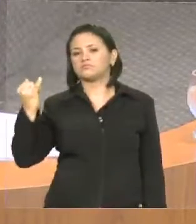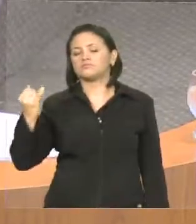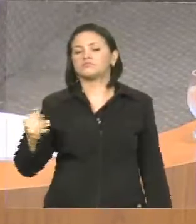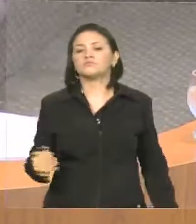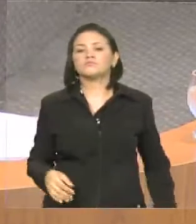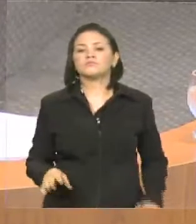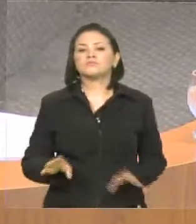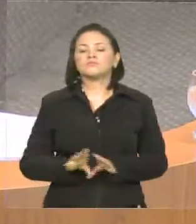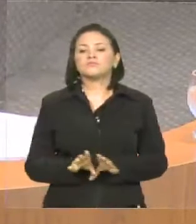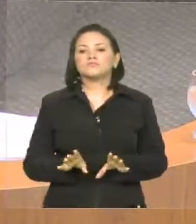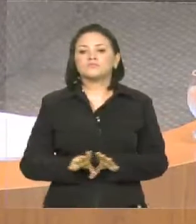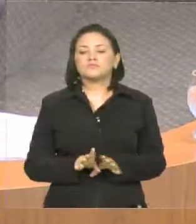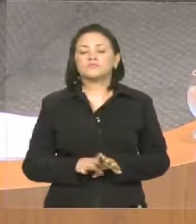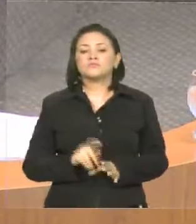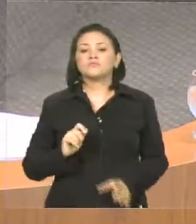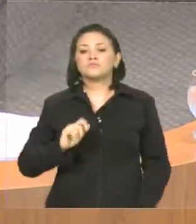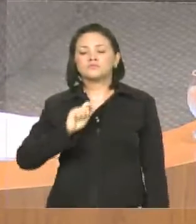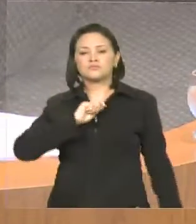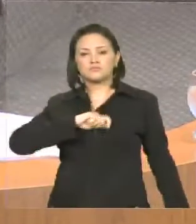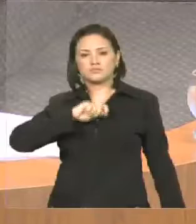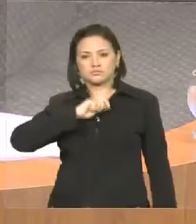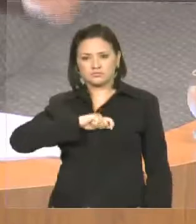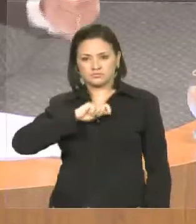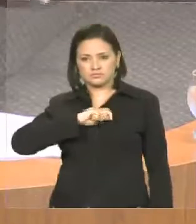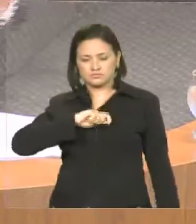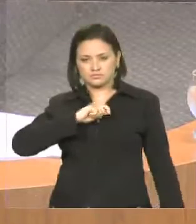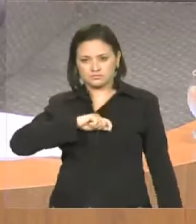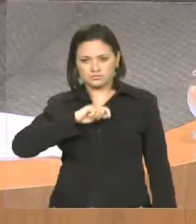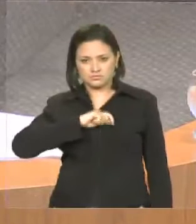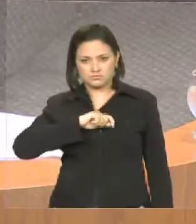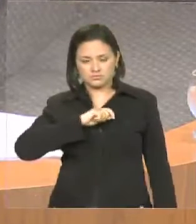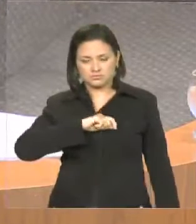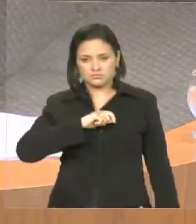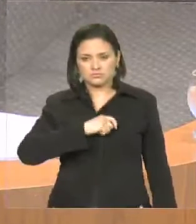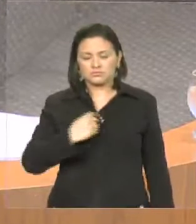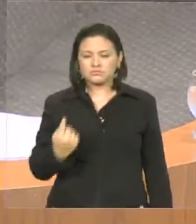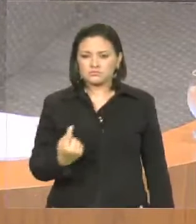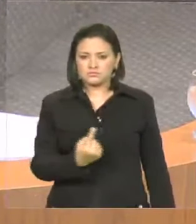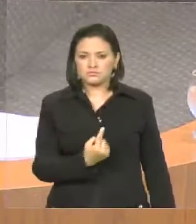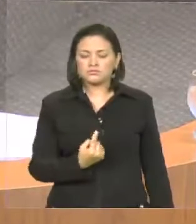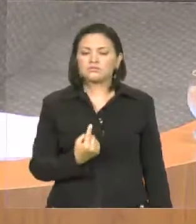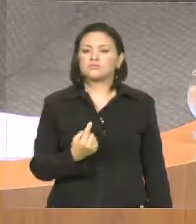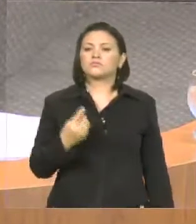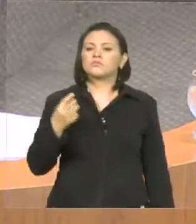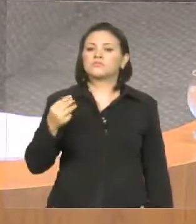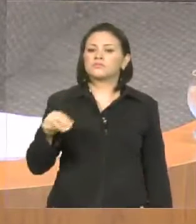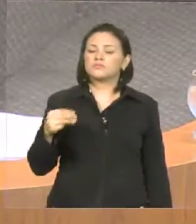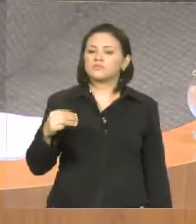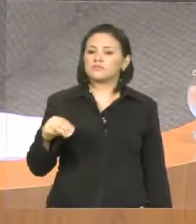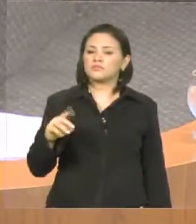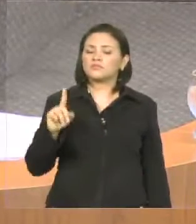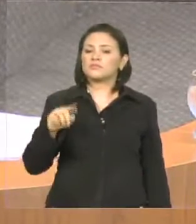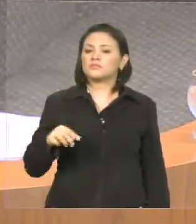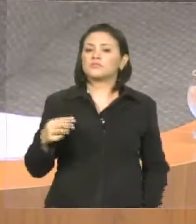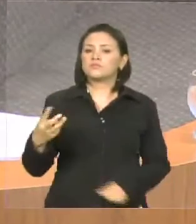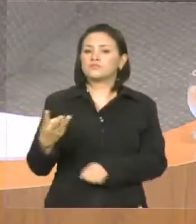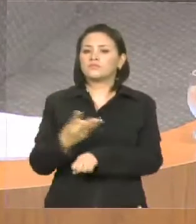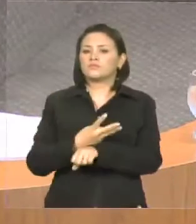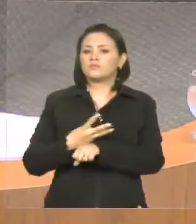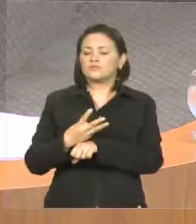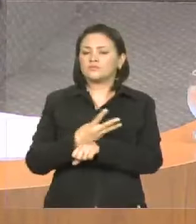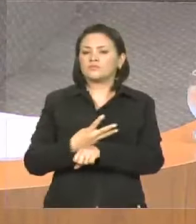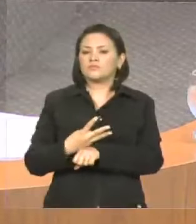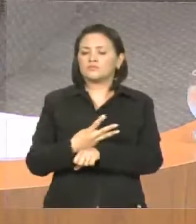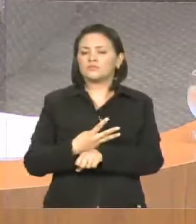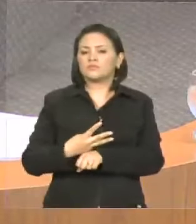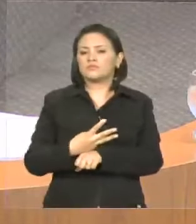de renda, o Maranhão foi o terceiro estado, nesse período de 2011 a 2014, o terceiro estado que mais